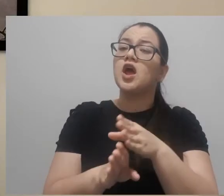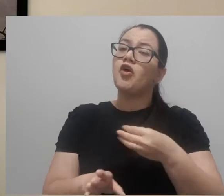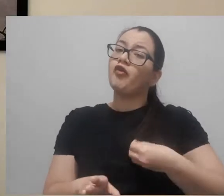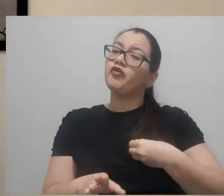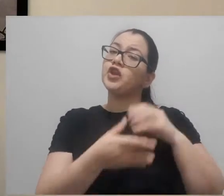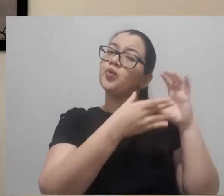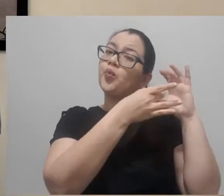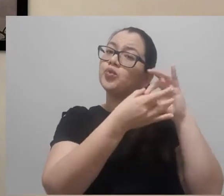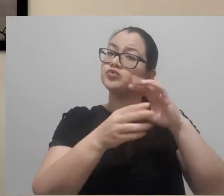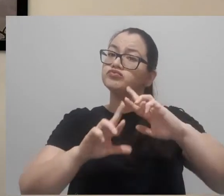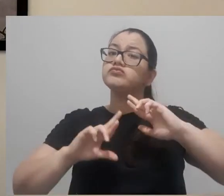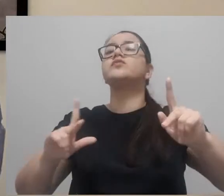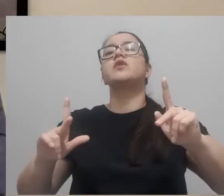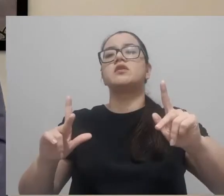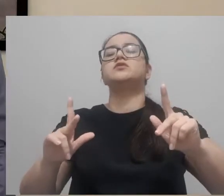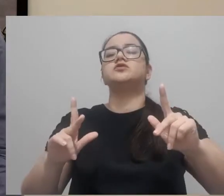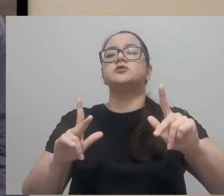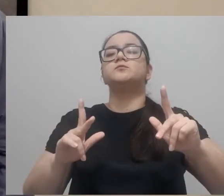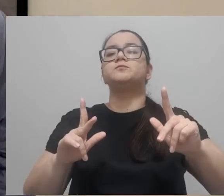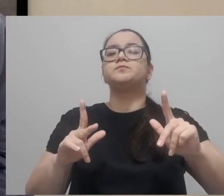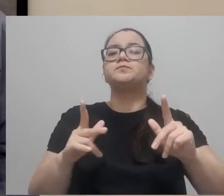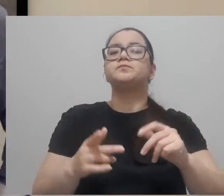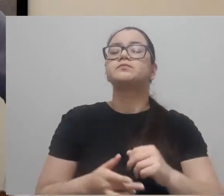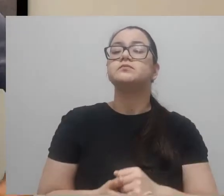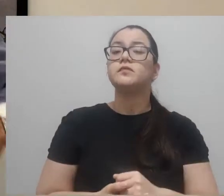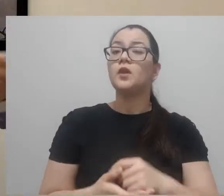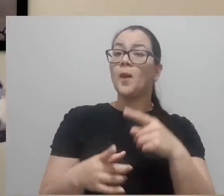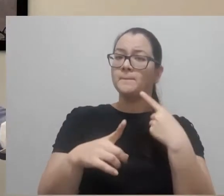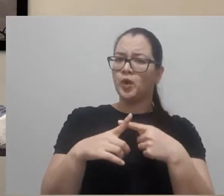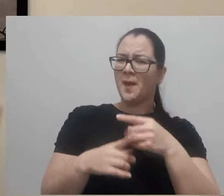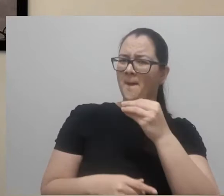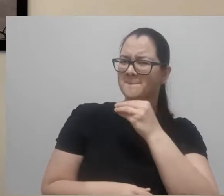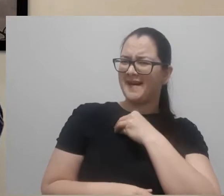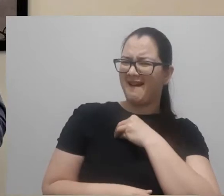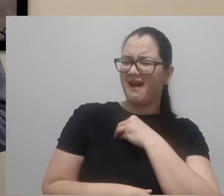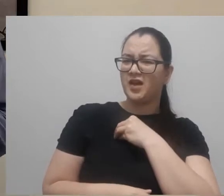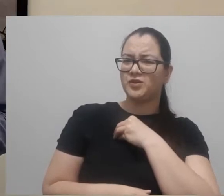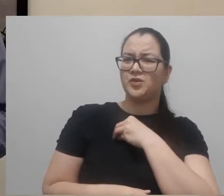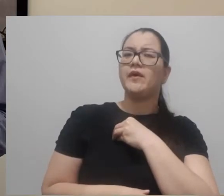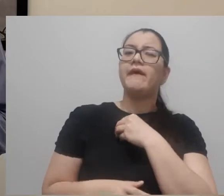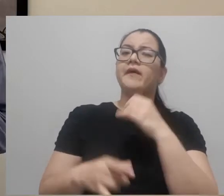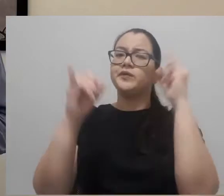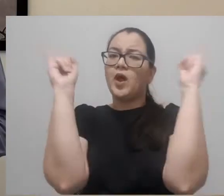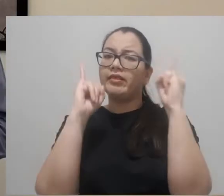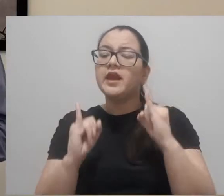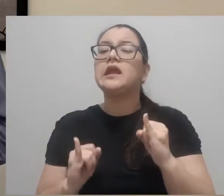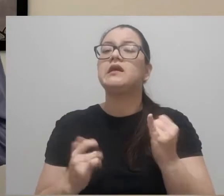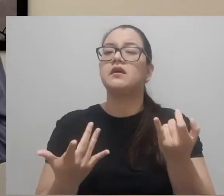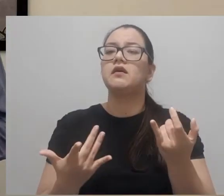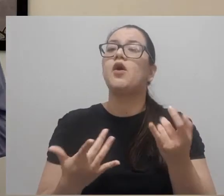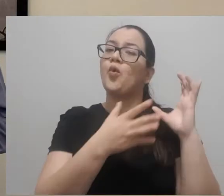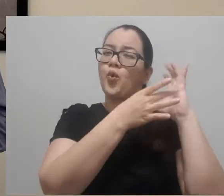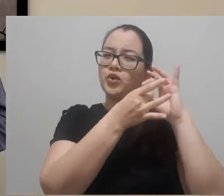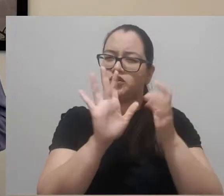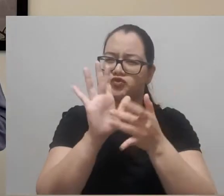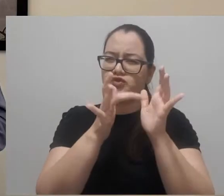ele vai trazer uma orientação, porque o pecado da idolatria nesse contexto que Jesus está trazendo aí para eles,